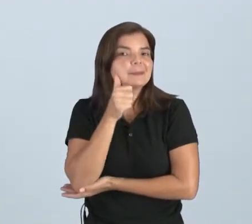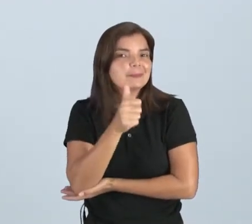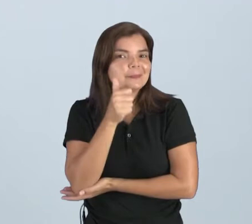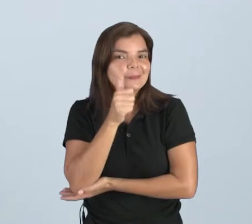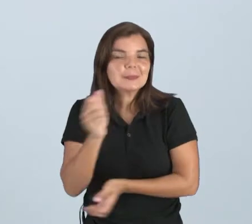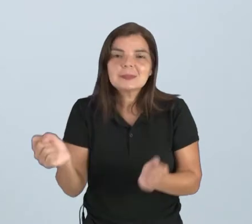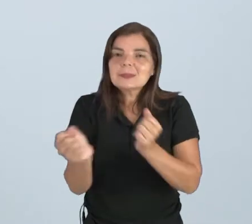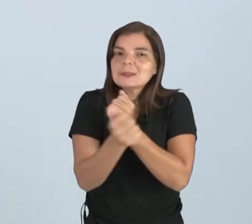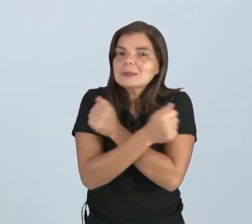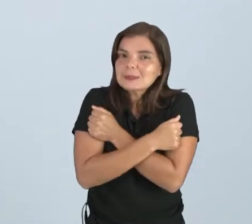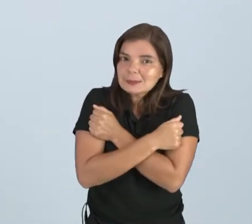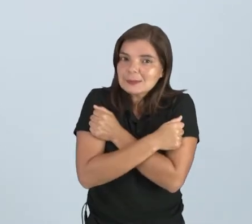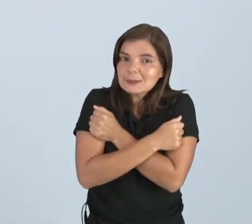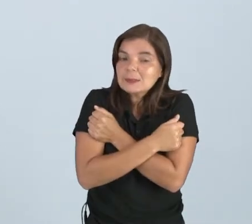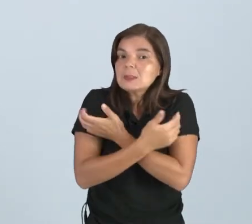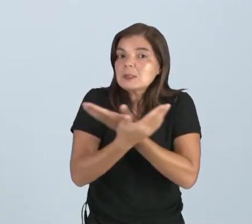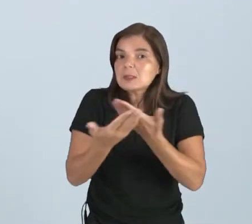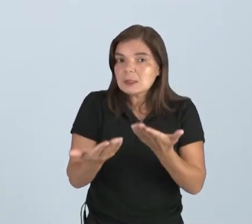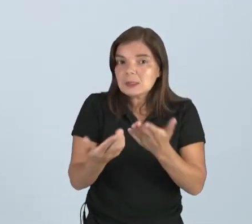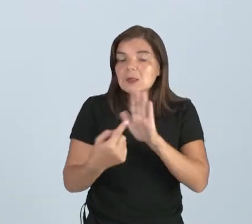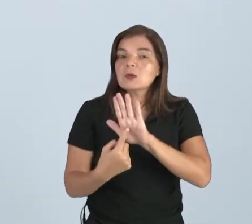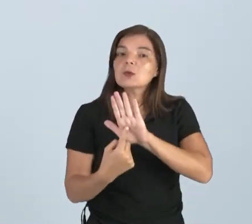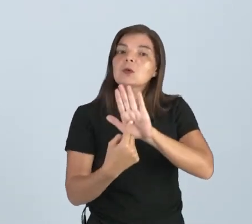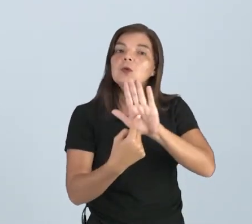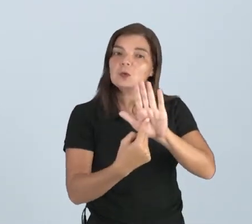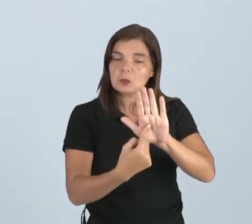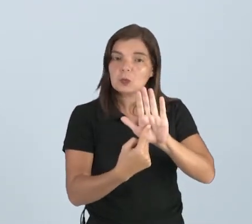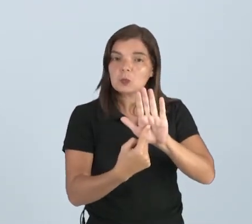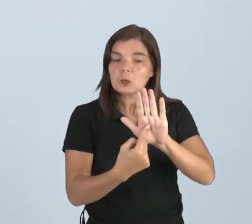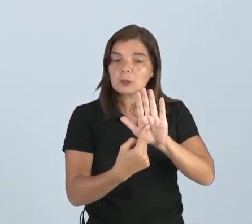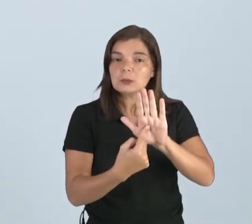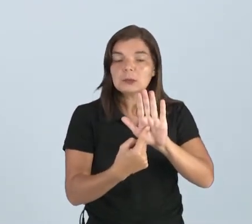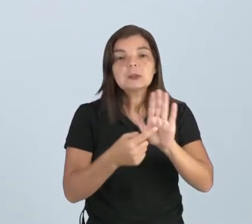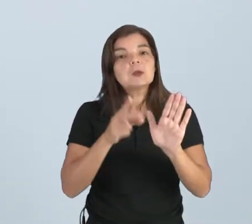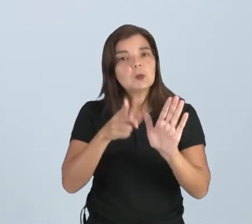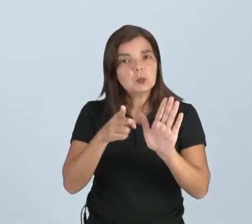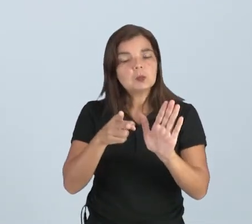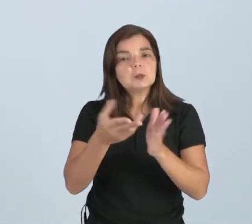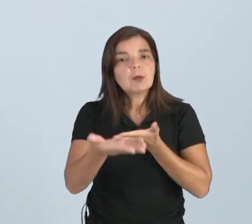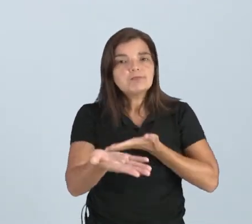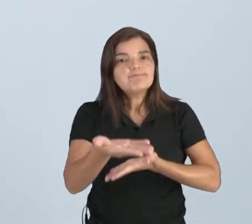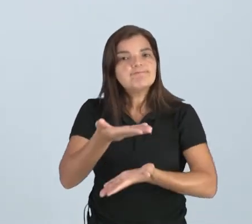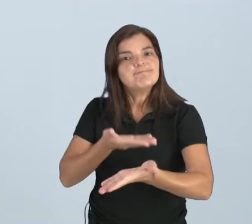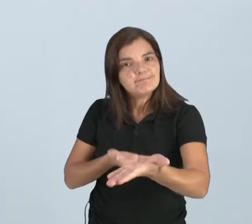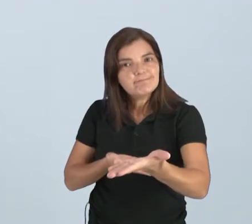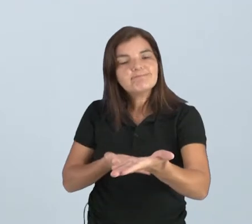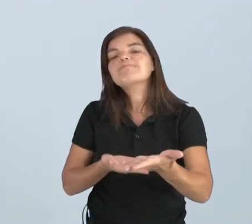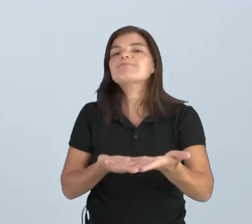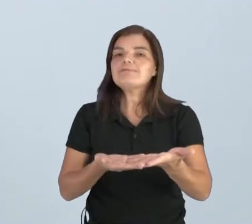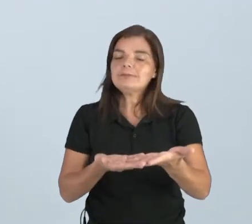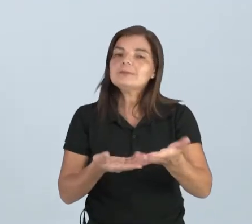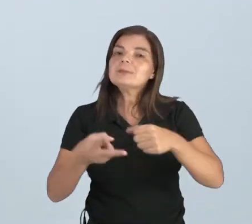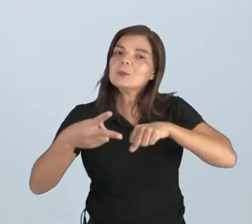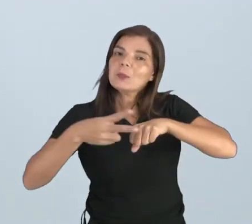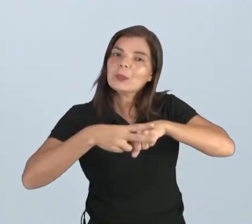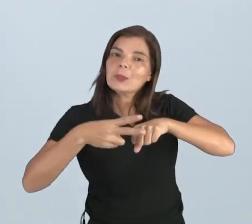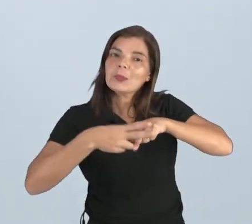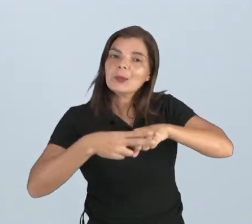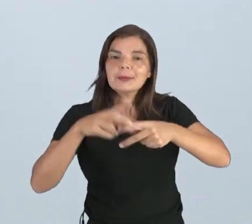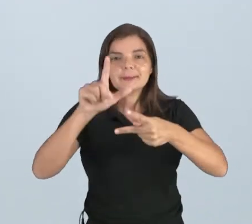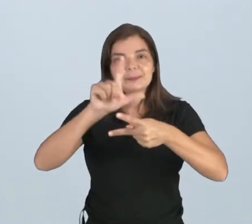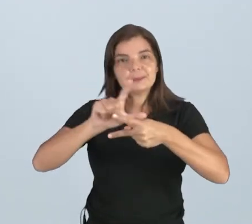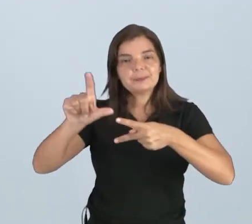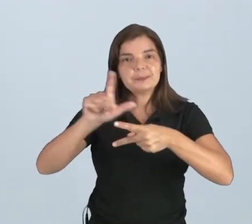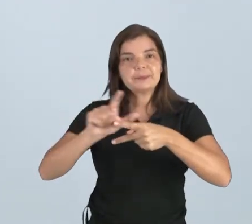se abraçaram. Então, quando indica que é simultâneo e recíproco o ato. Então, o verbo vai para o